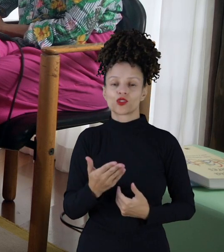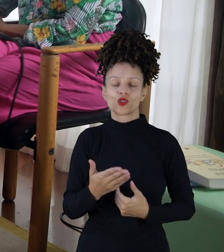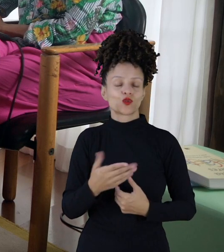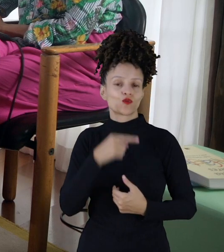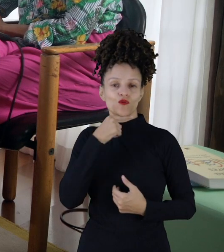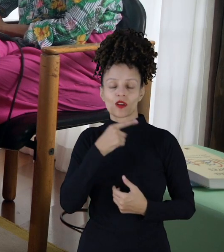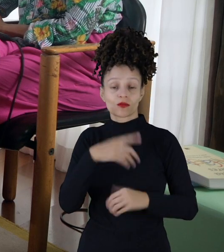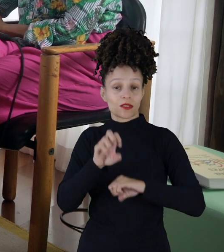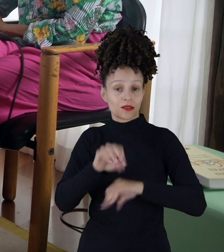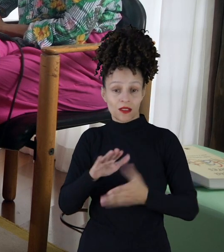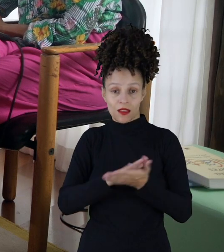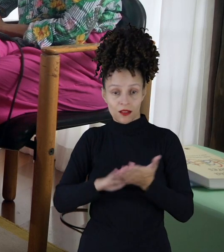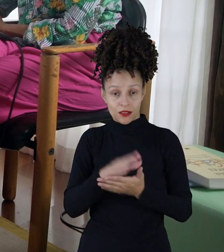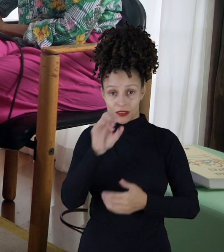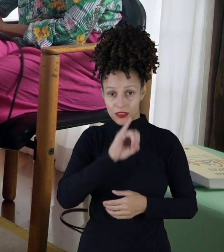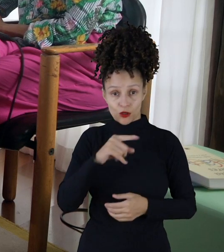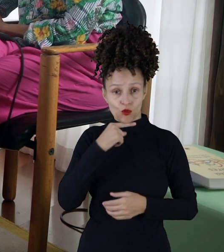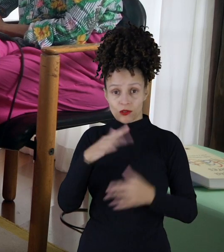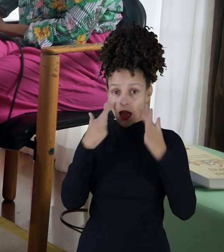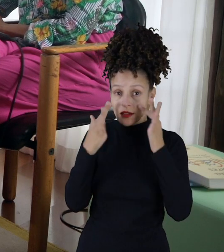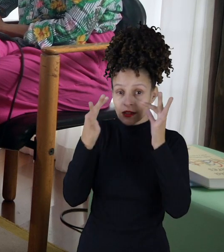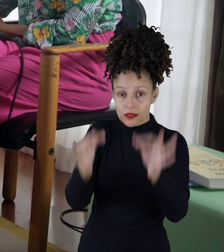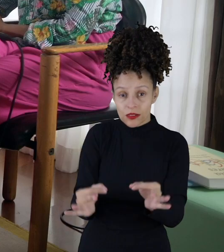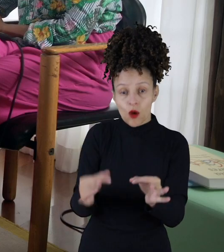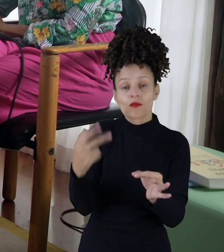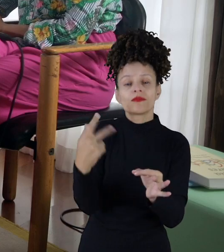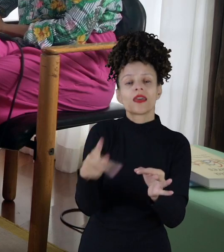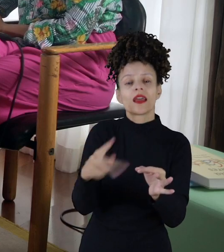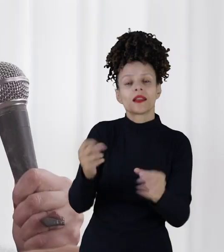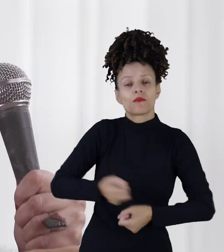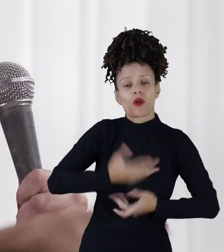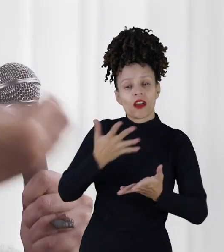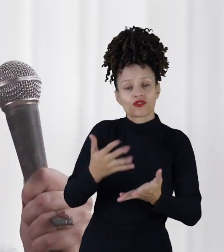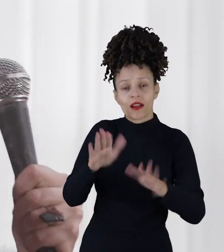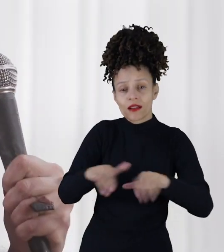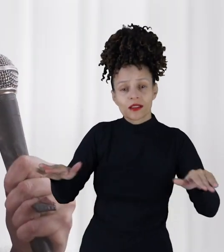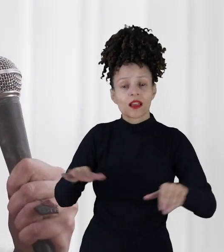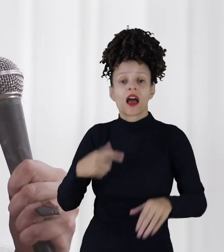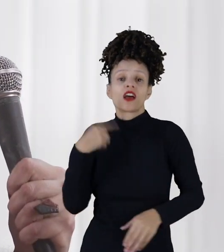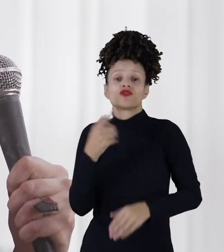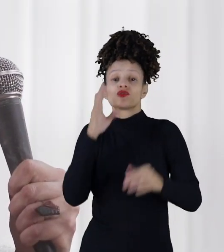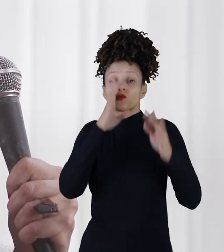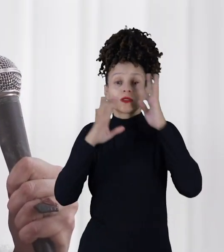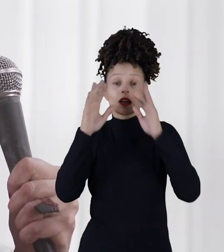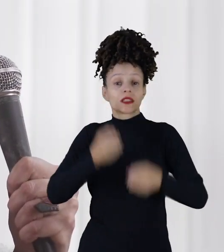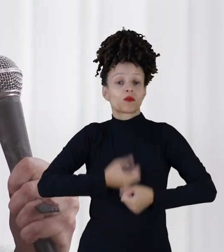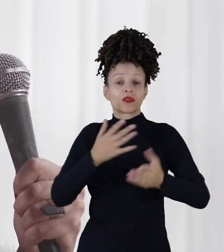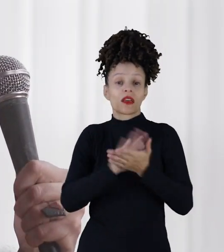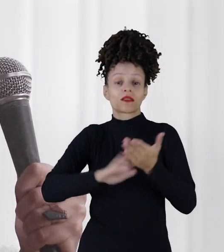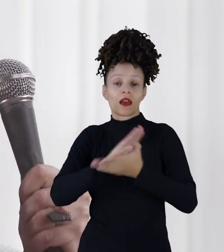conseguir ensinar nada. Porque se a gente não consegue escutar esse olhar poético da criança, é porque a gente já não se encanta mais com